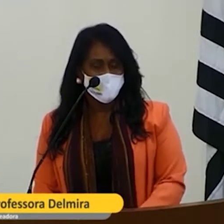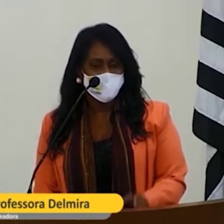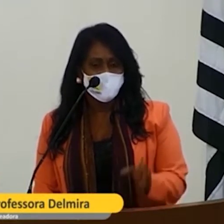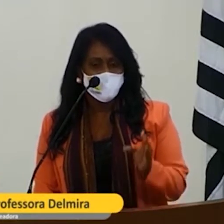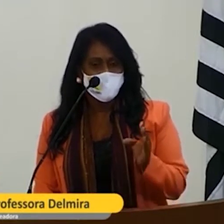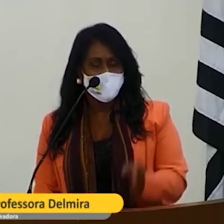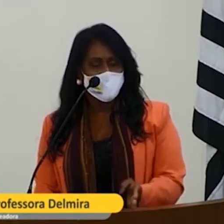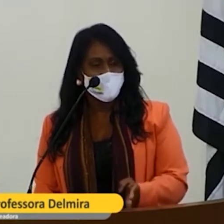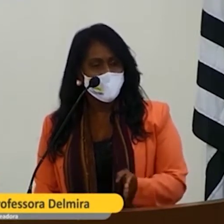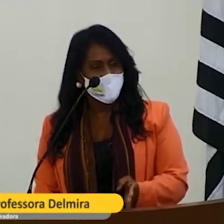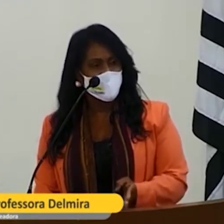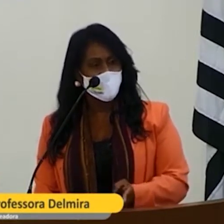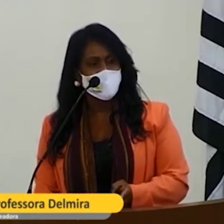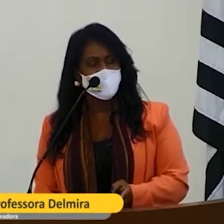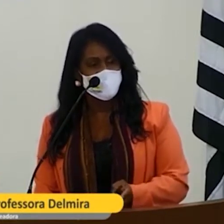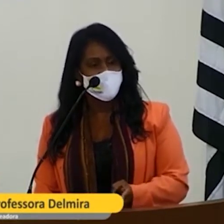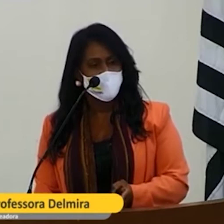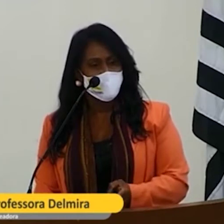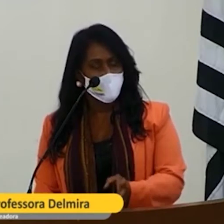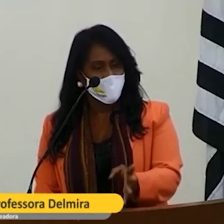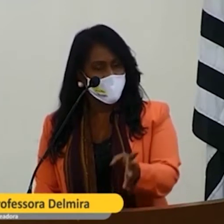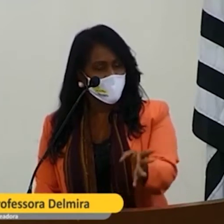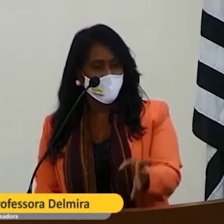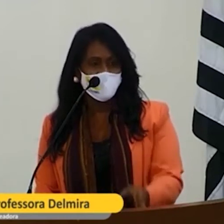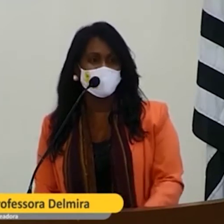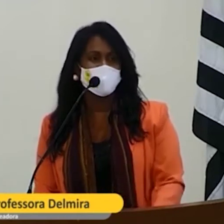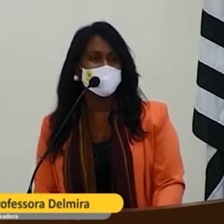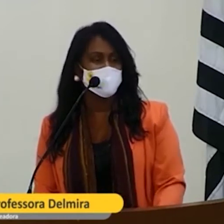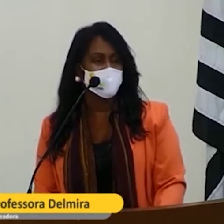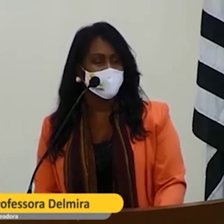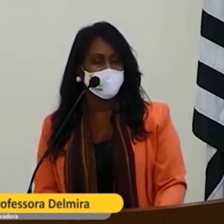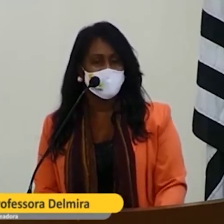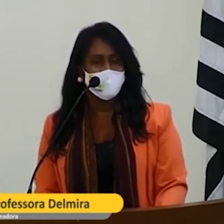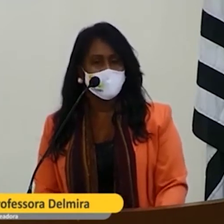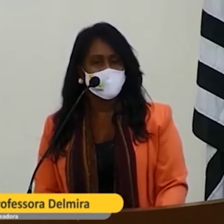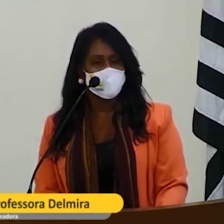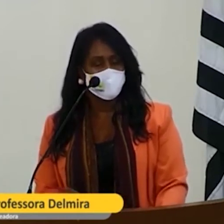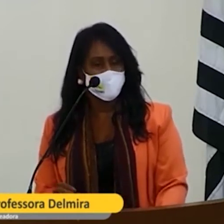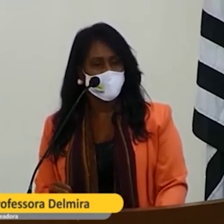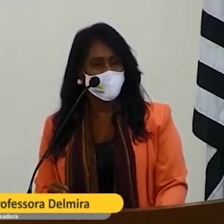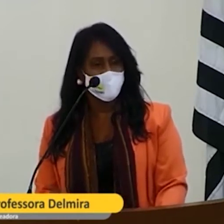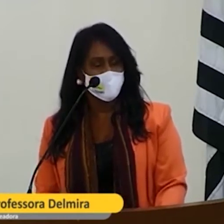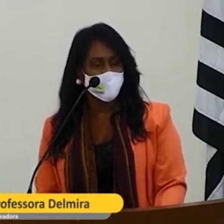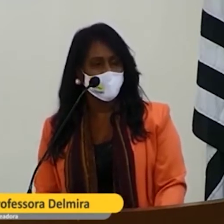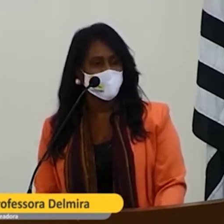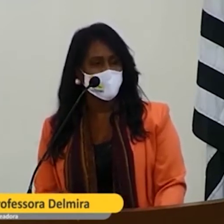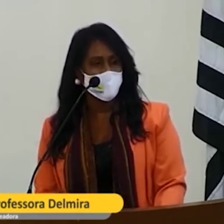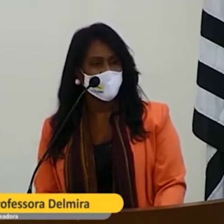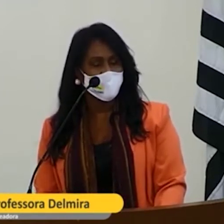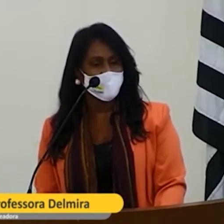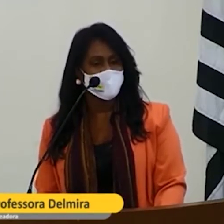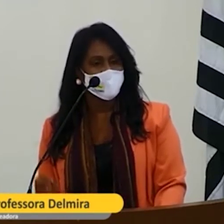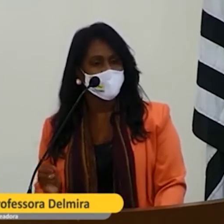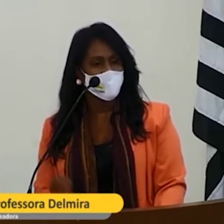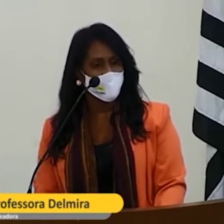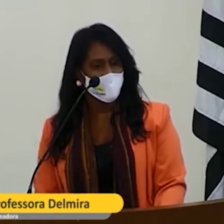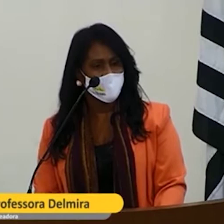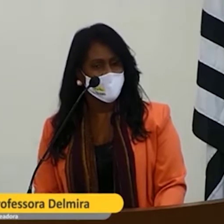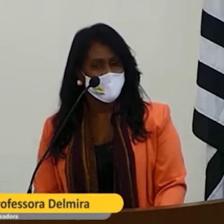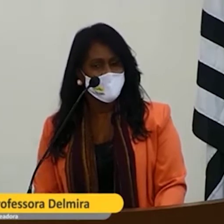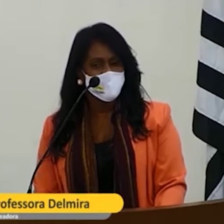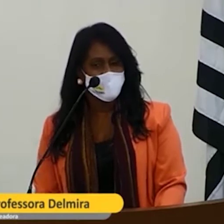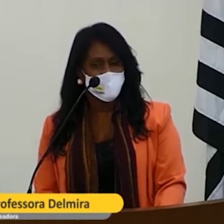está recebendo, logo em breve, nós teremos a emenda do deputado Mauro Bragato, que está